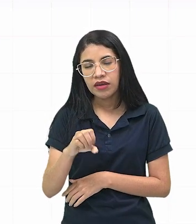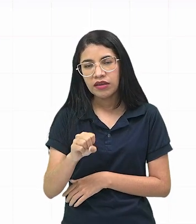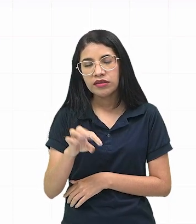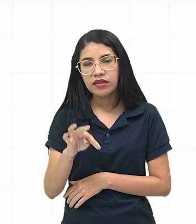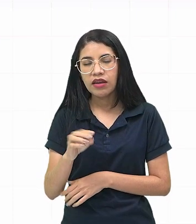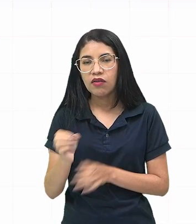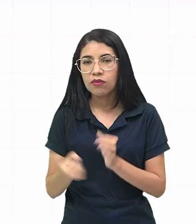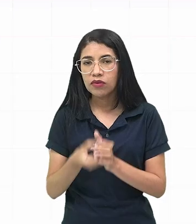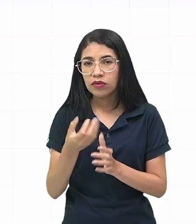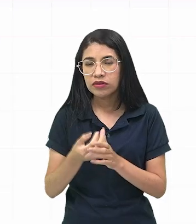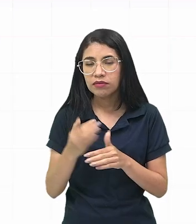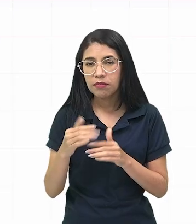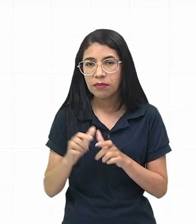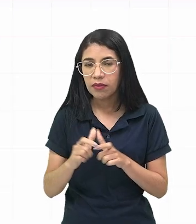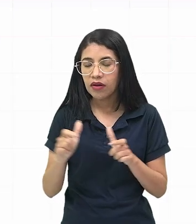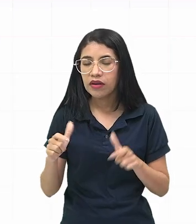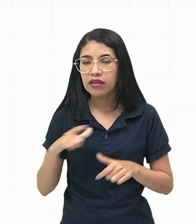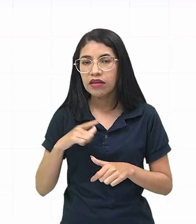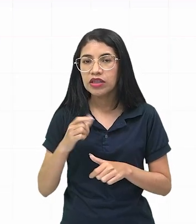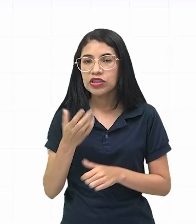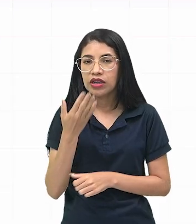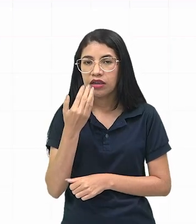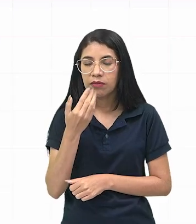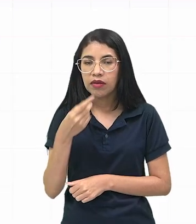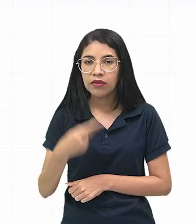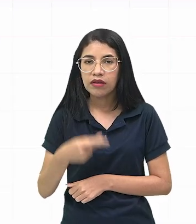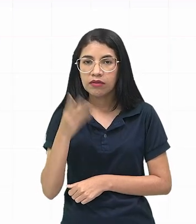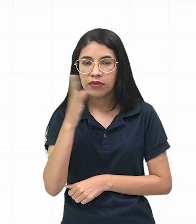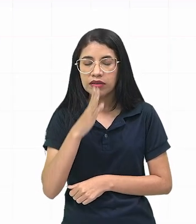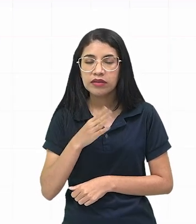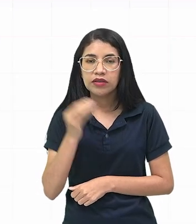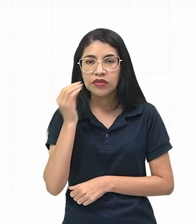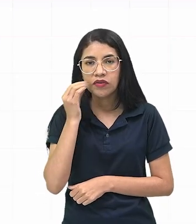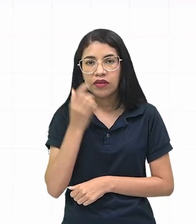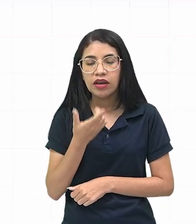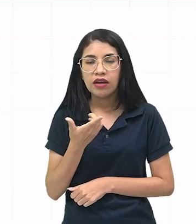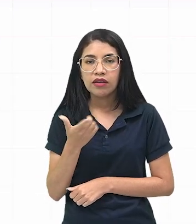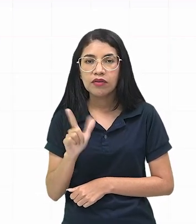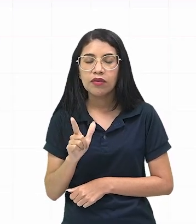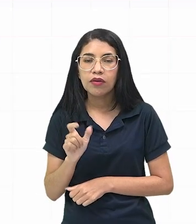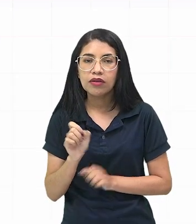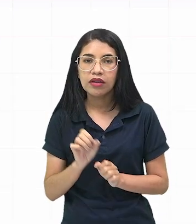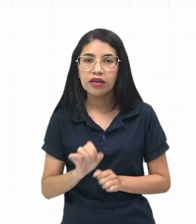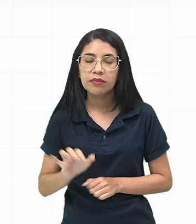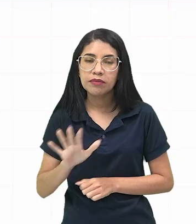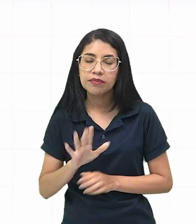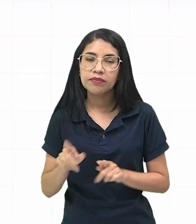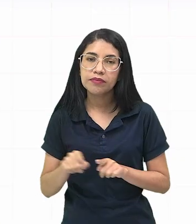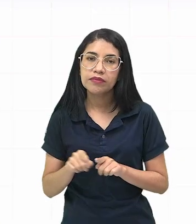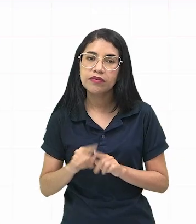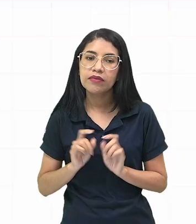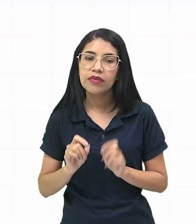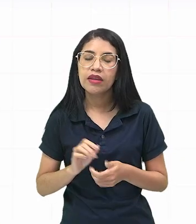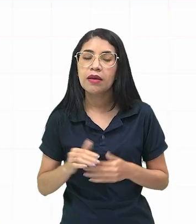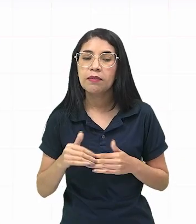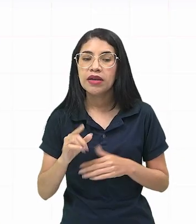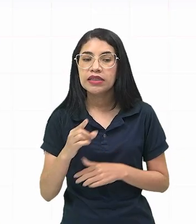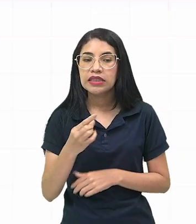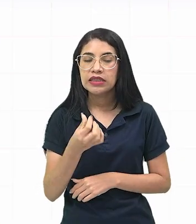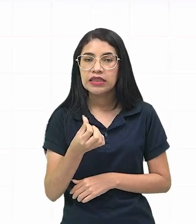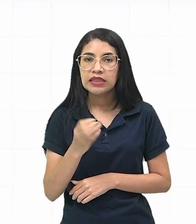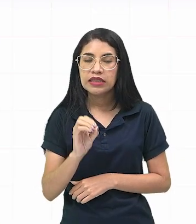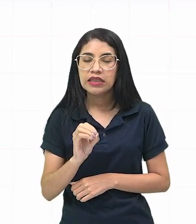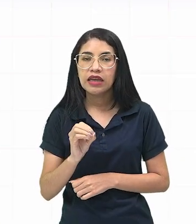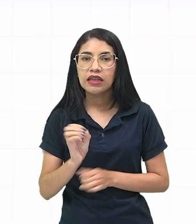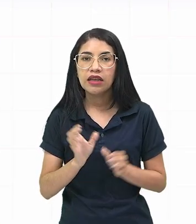maiores produtores de alimentos do Brasil, né? Como a gente vai ver na tela anterior, né? Mais de 160